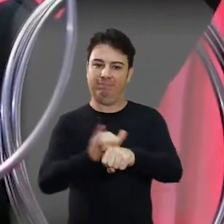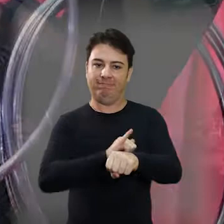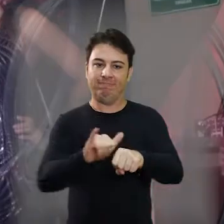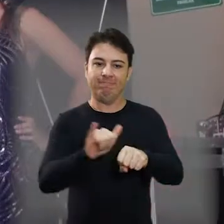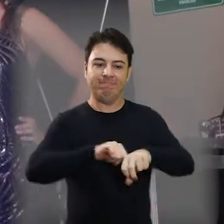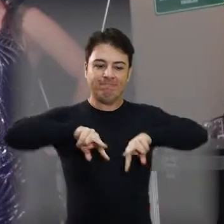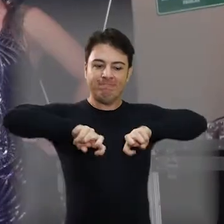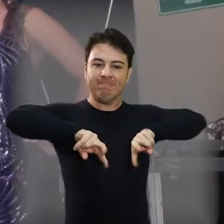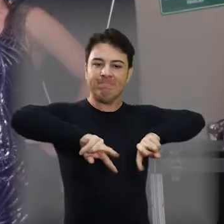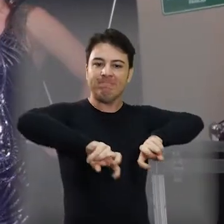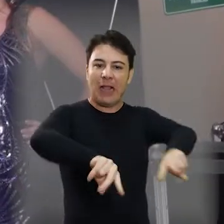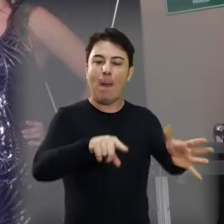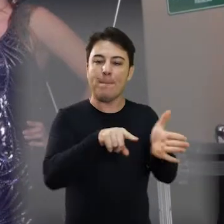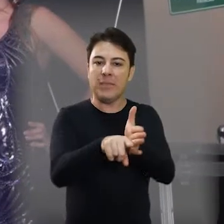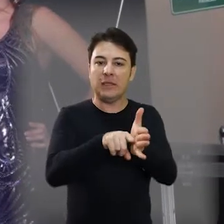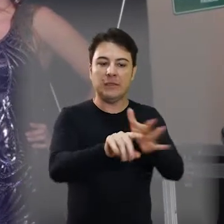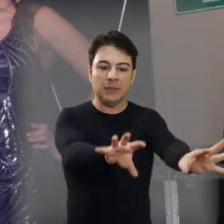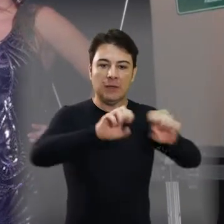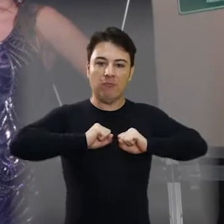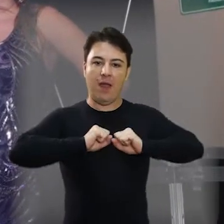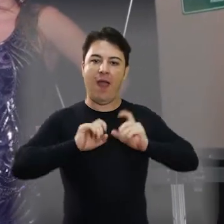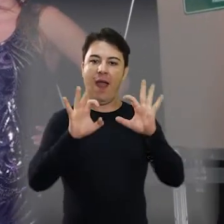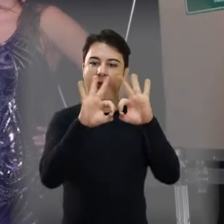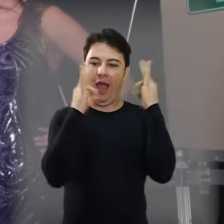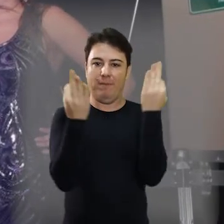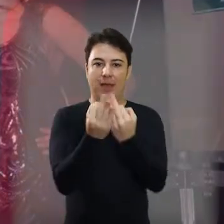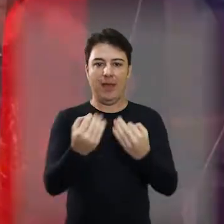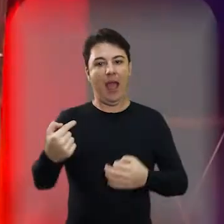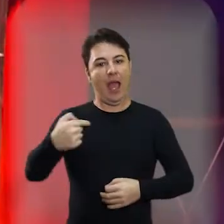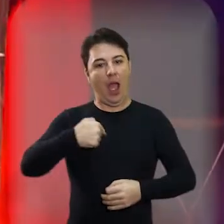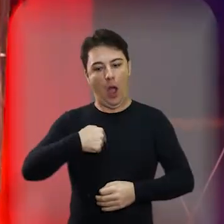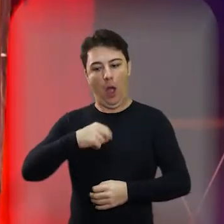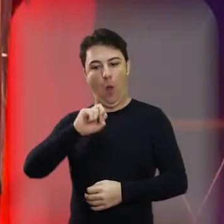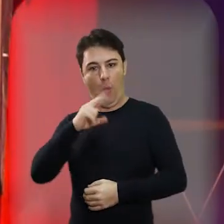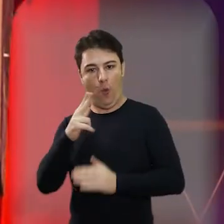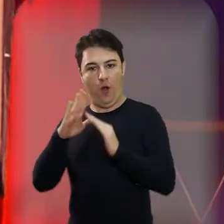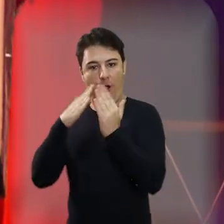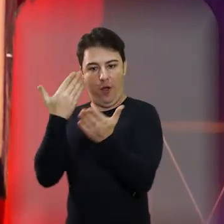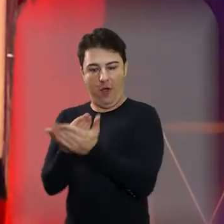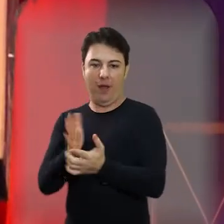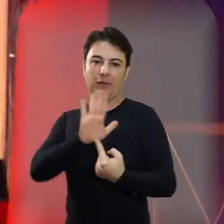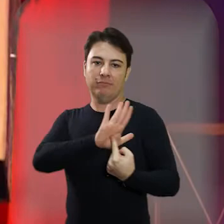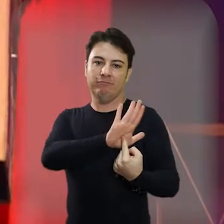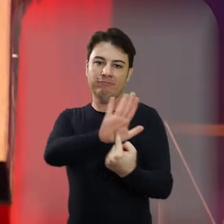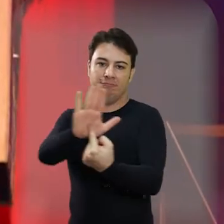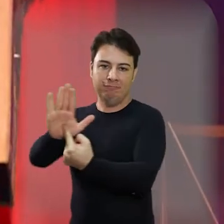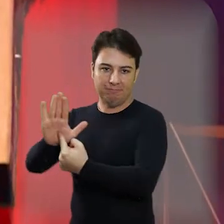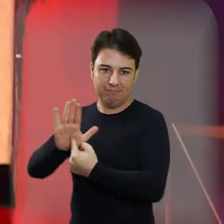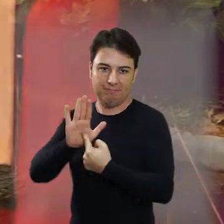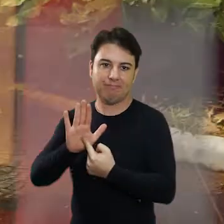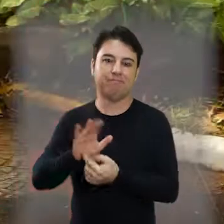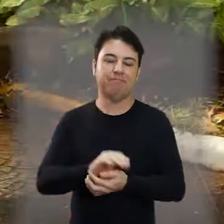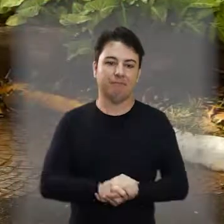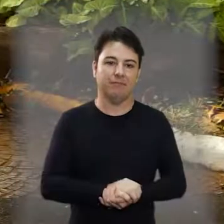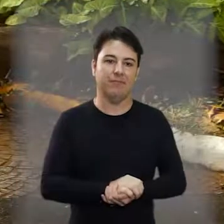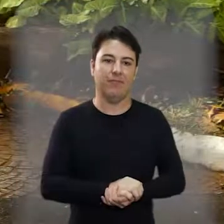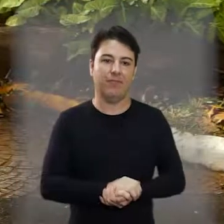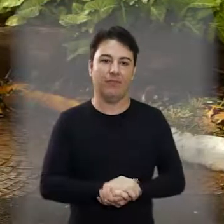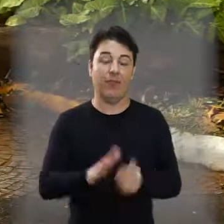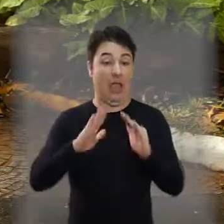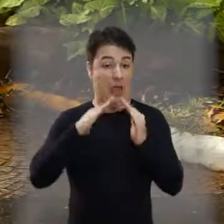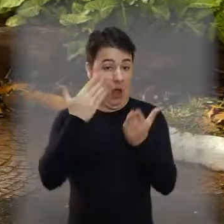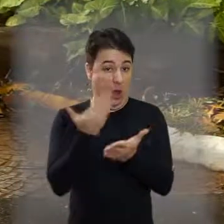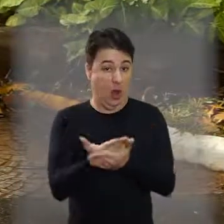fazer mágica. Então o YouTube foi uma ferramenta muito importante, onde eu pesquisava os meus números e levava para